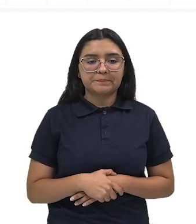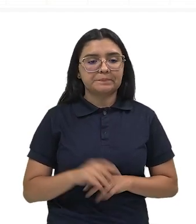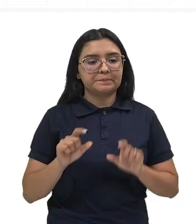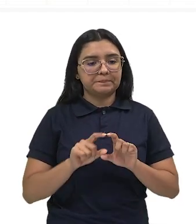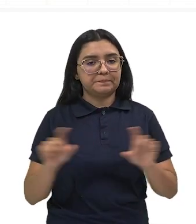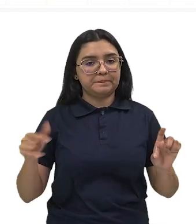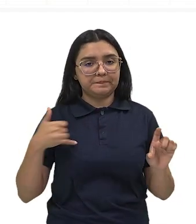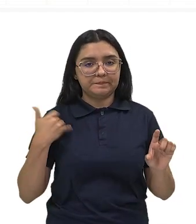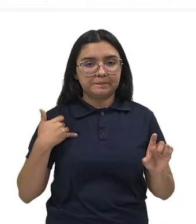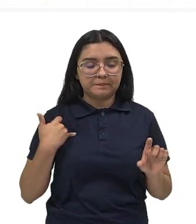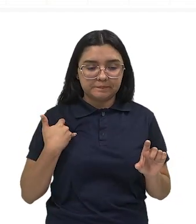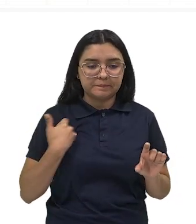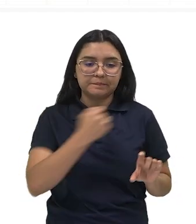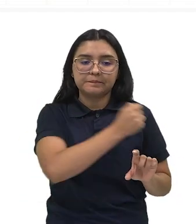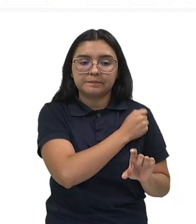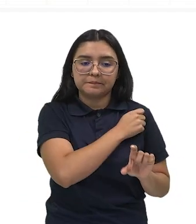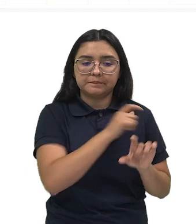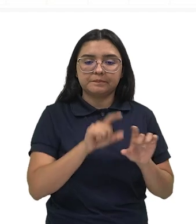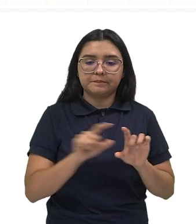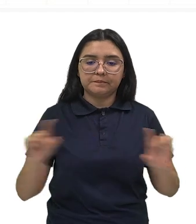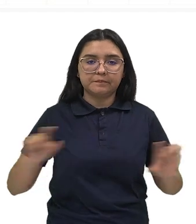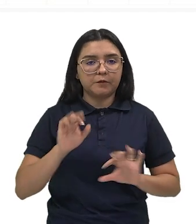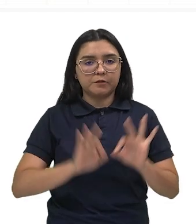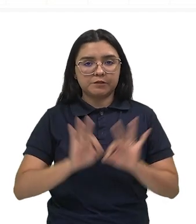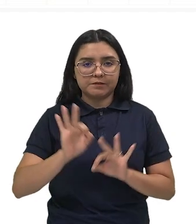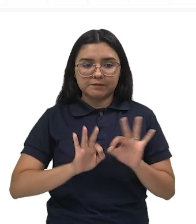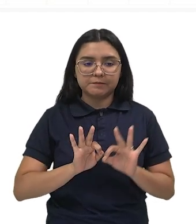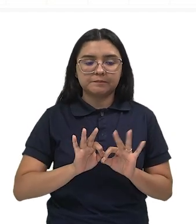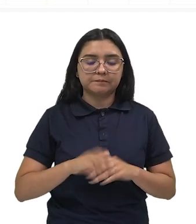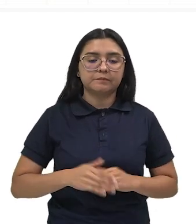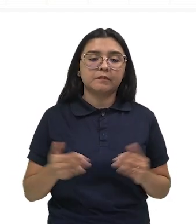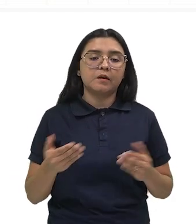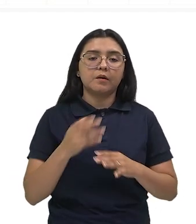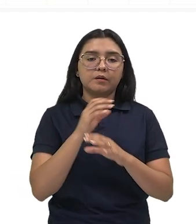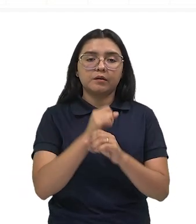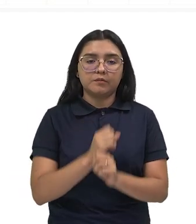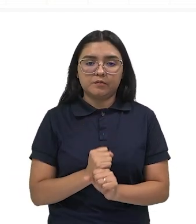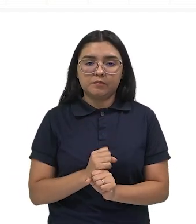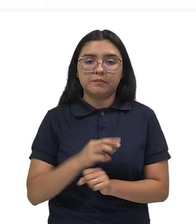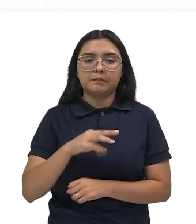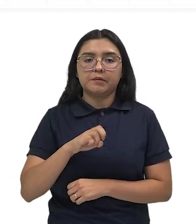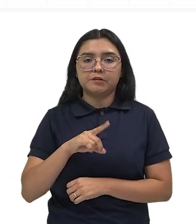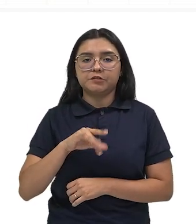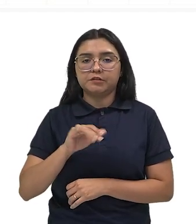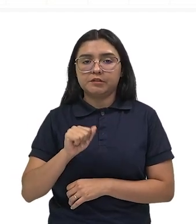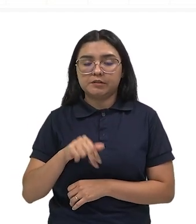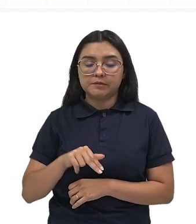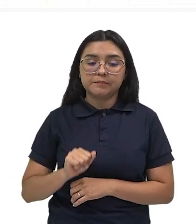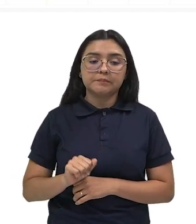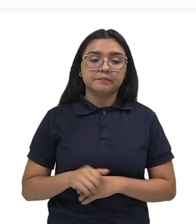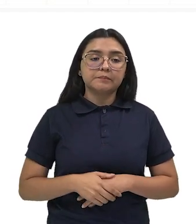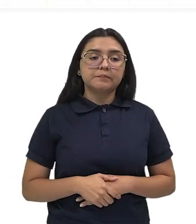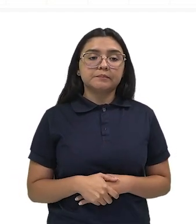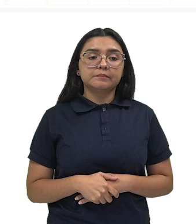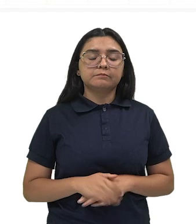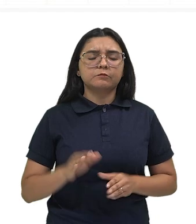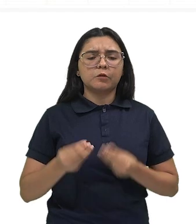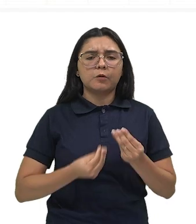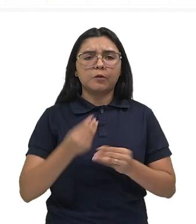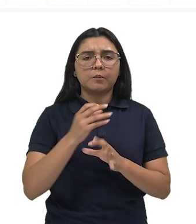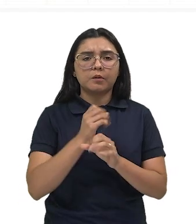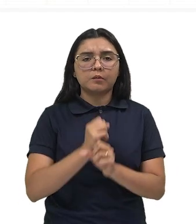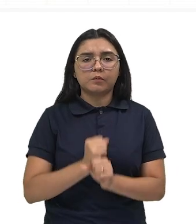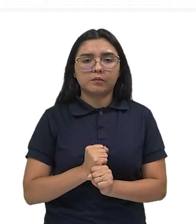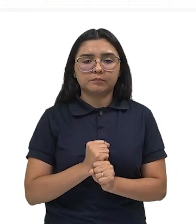50. Olha, tá aí. Essa foi a organização. Eu quero calcular a mediana, olha, né? Então, como é que se